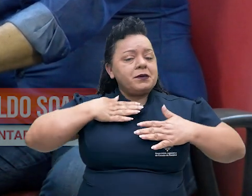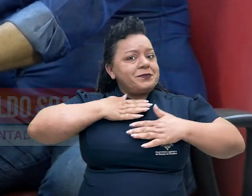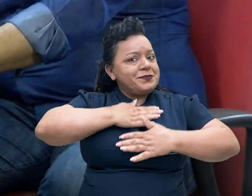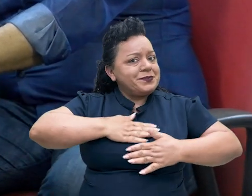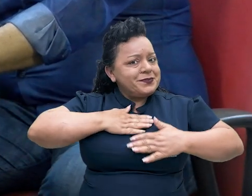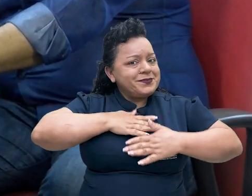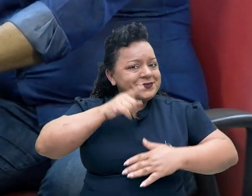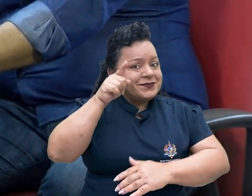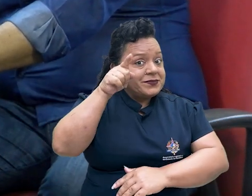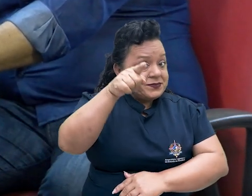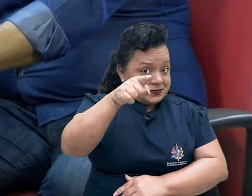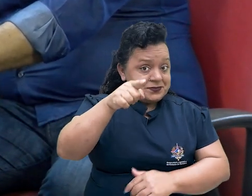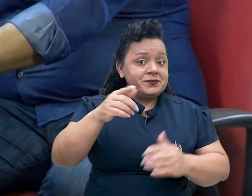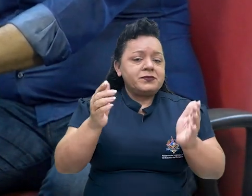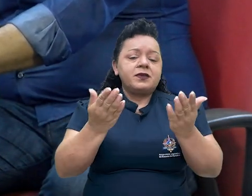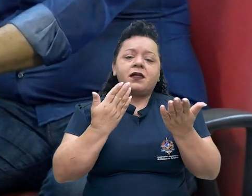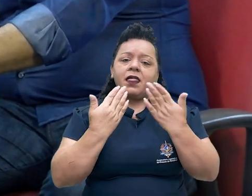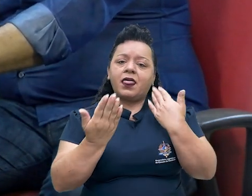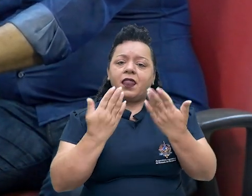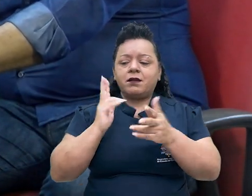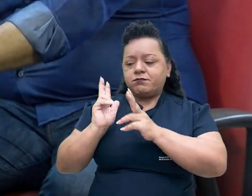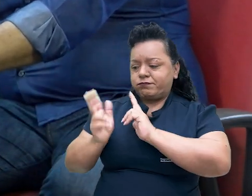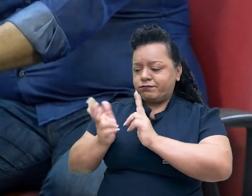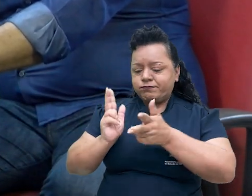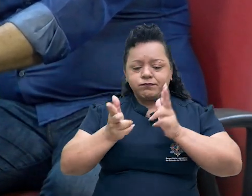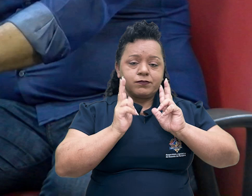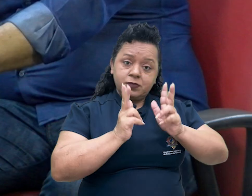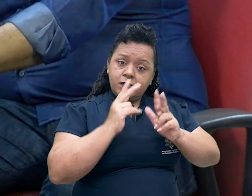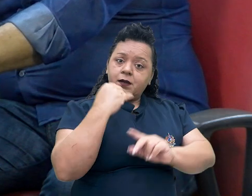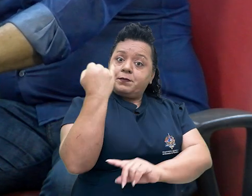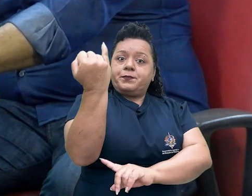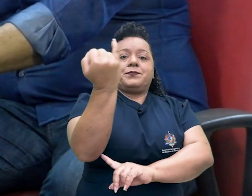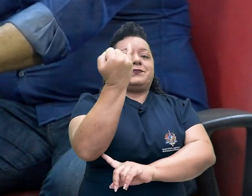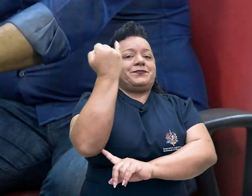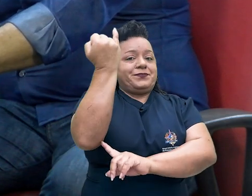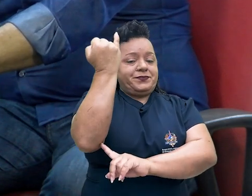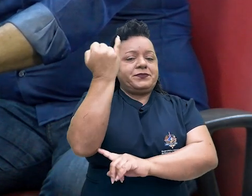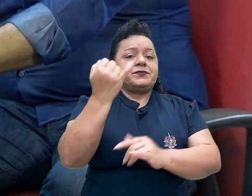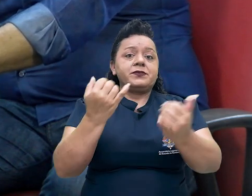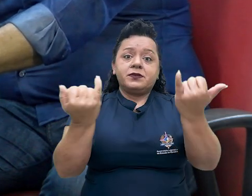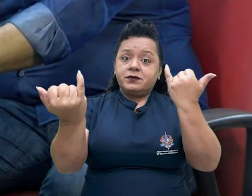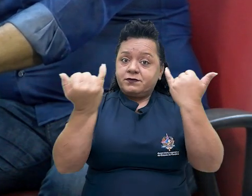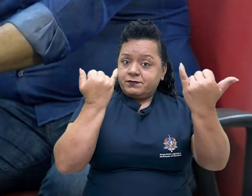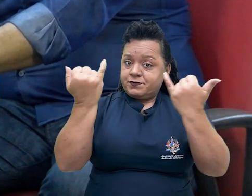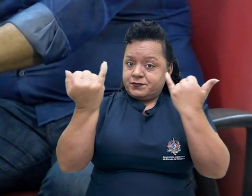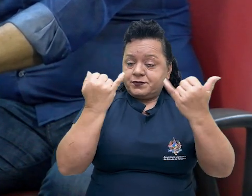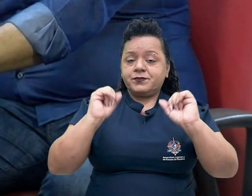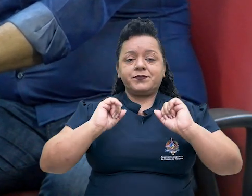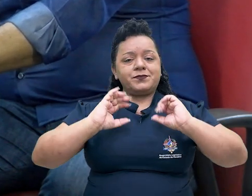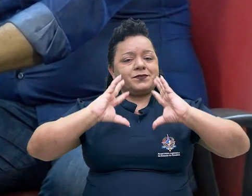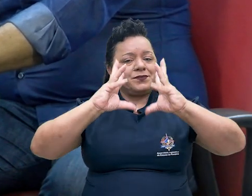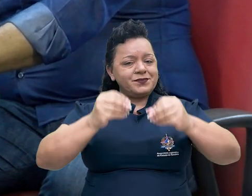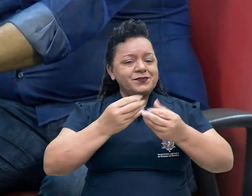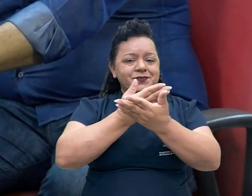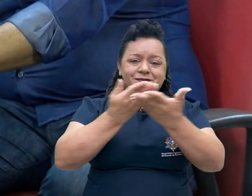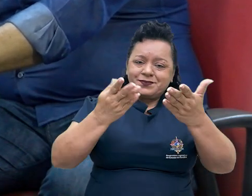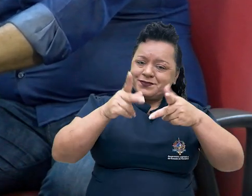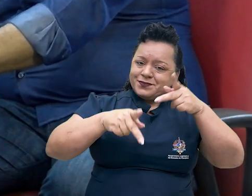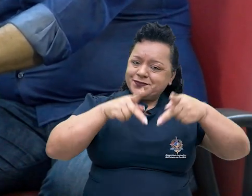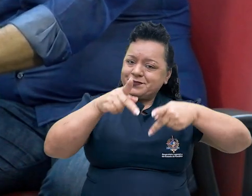acompanha sempre é sempre um prazer estar com vocês sempre trazendo aqui um bate-papo um diálogo importante e